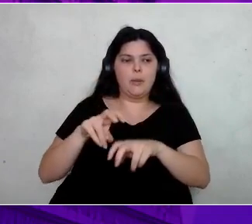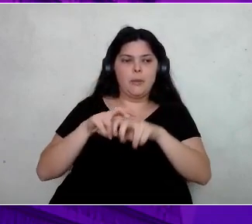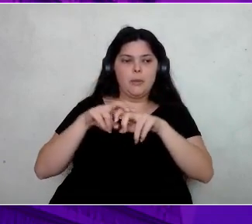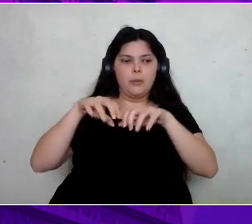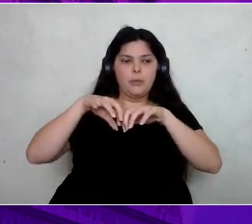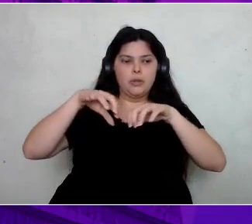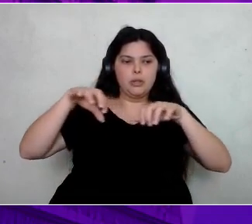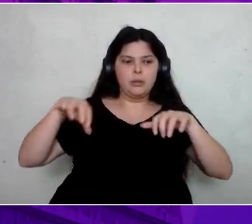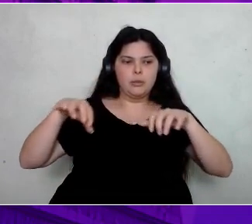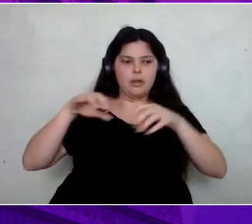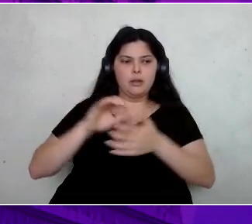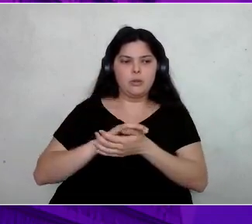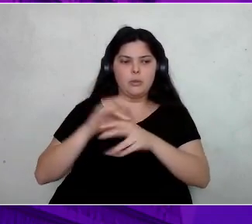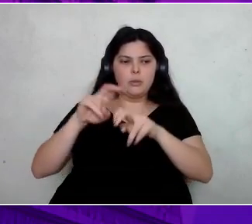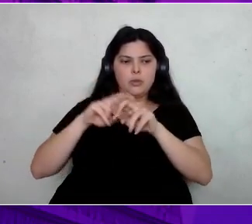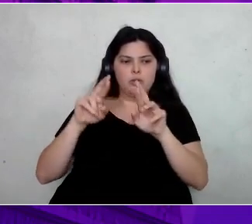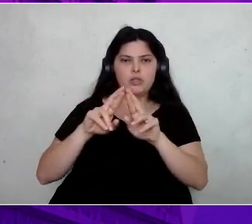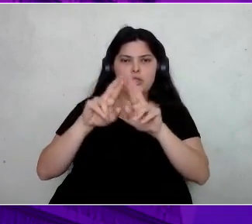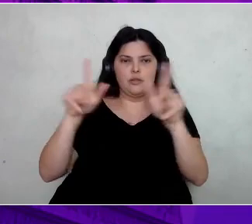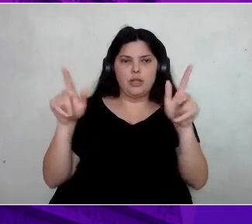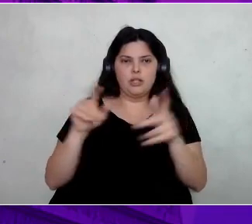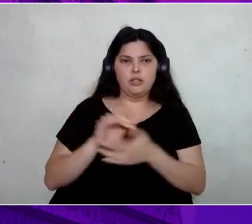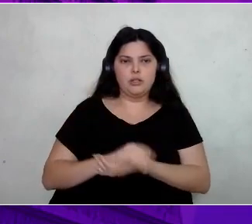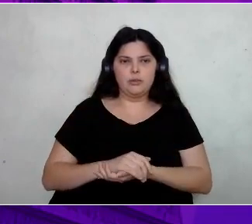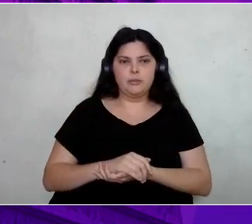são diferentes.